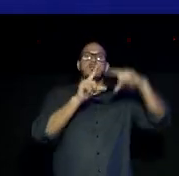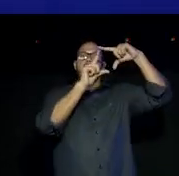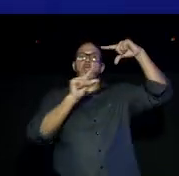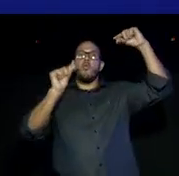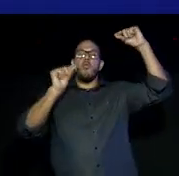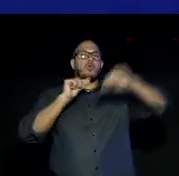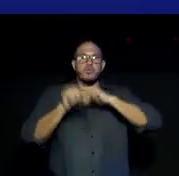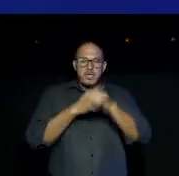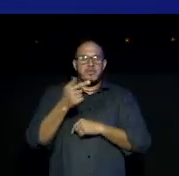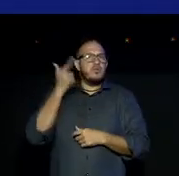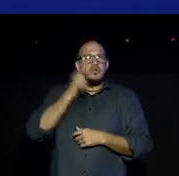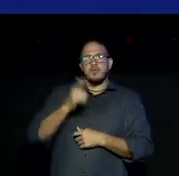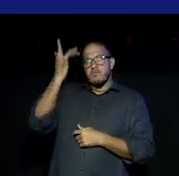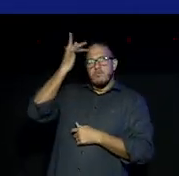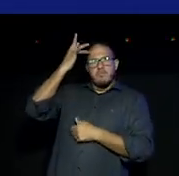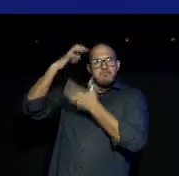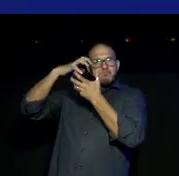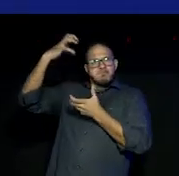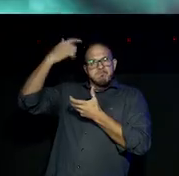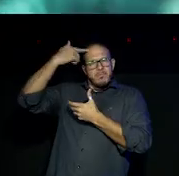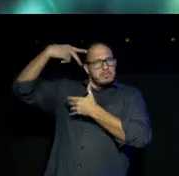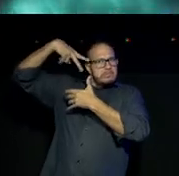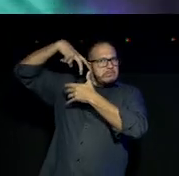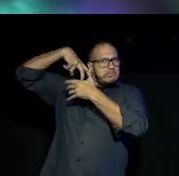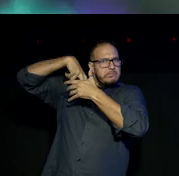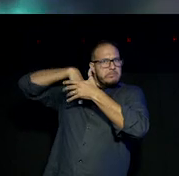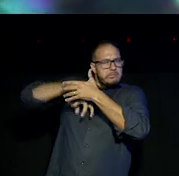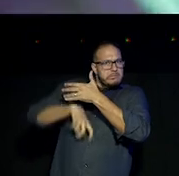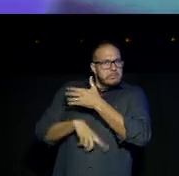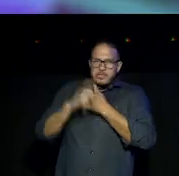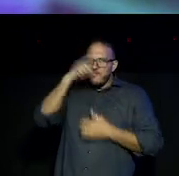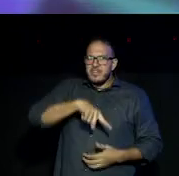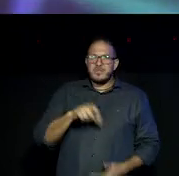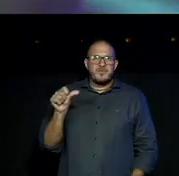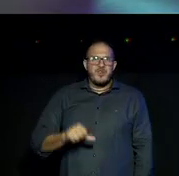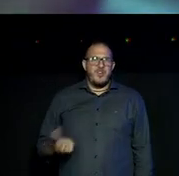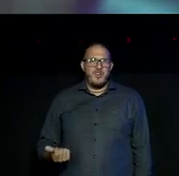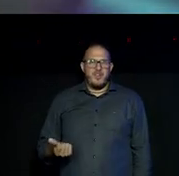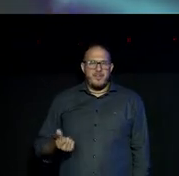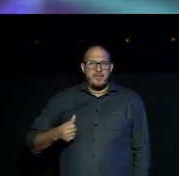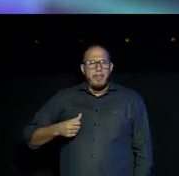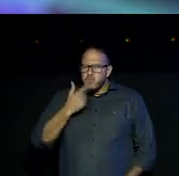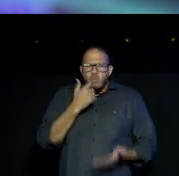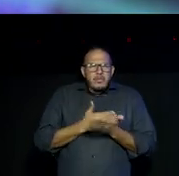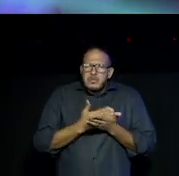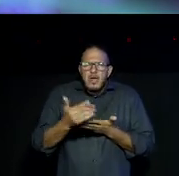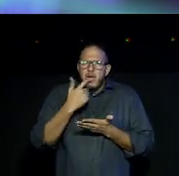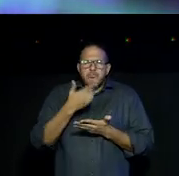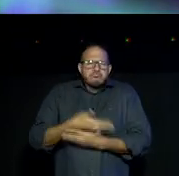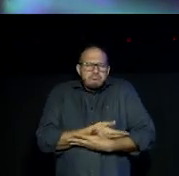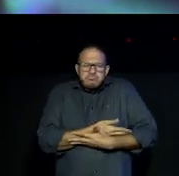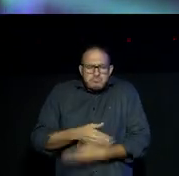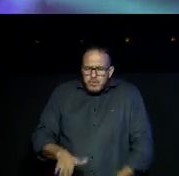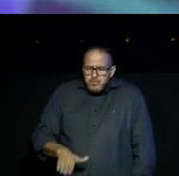que construir um conhecimento que te leve ao interior de si mesmo. Entenderam isso? Mais fácil, do zero,